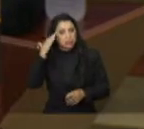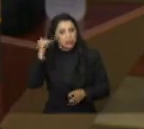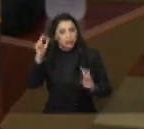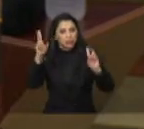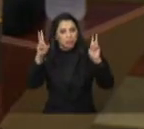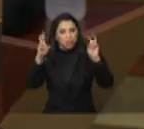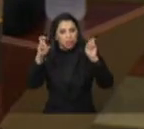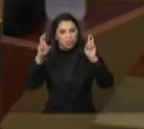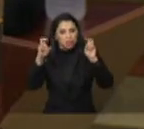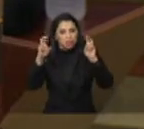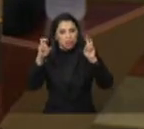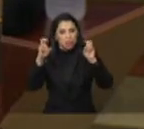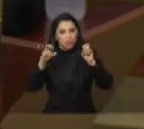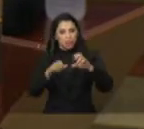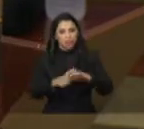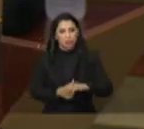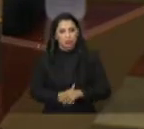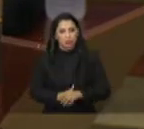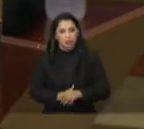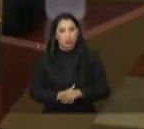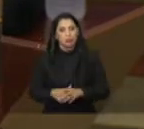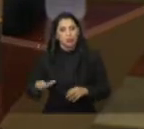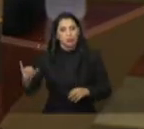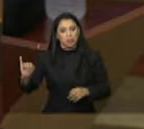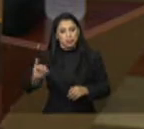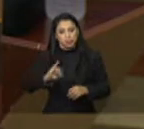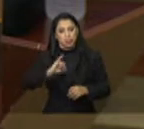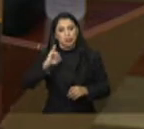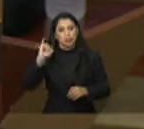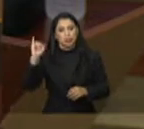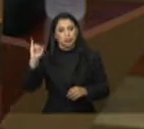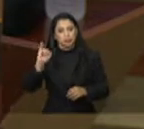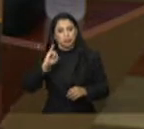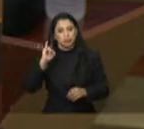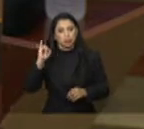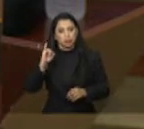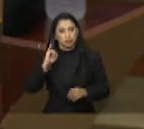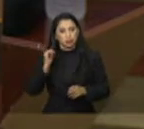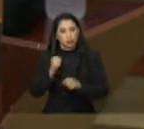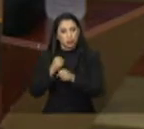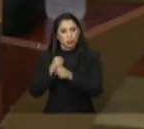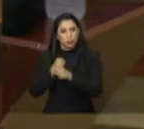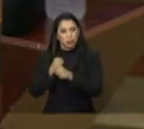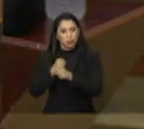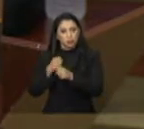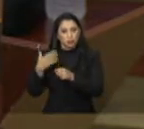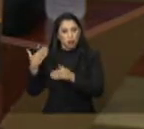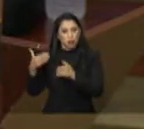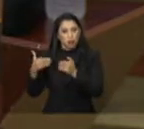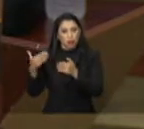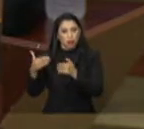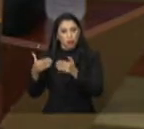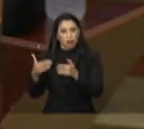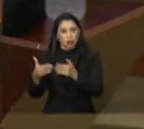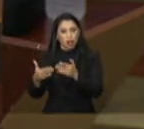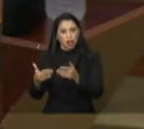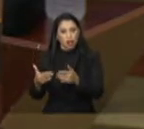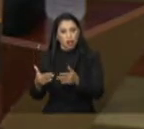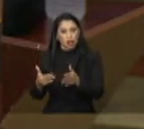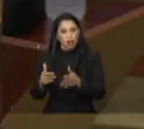grande é relevância é ao longo dos anos foi sendo